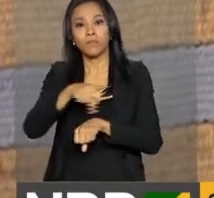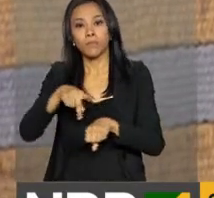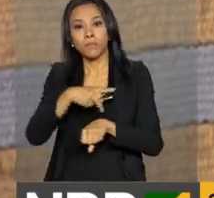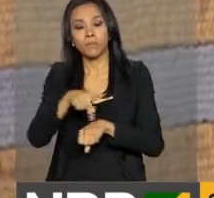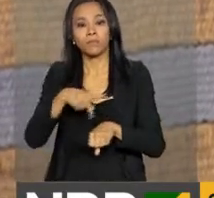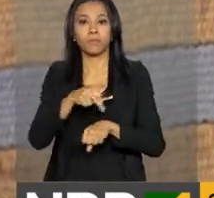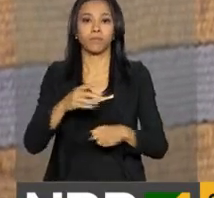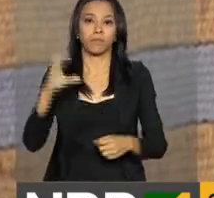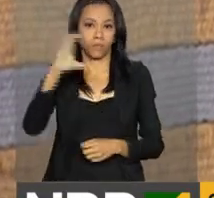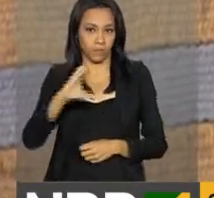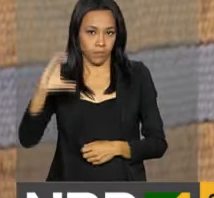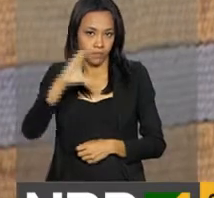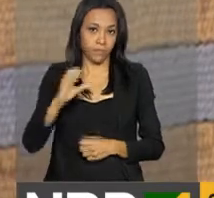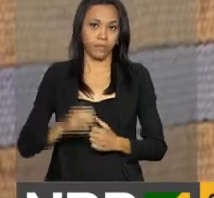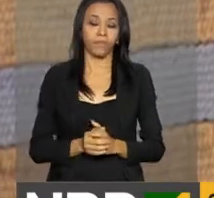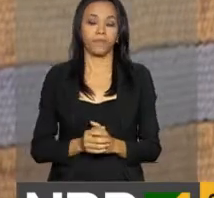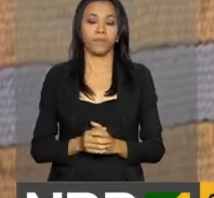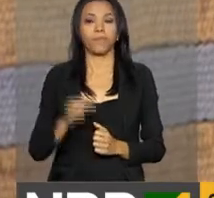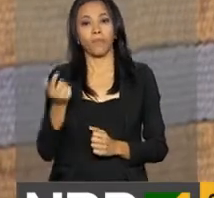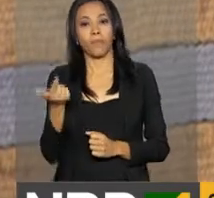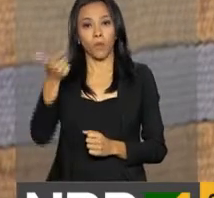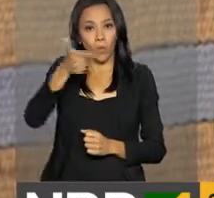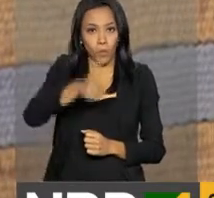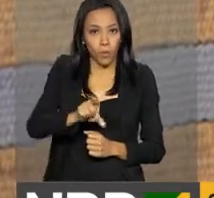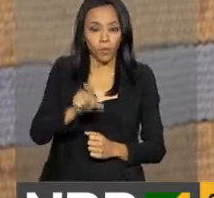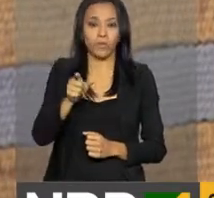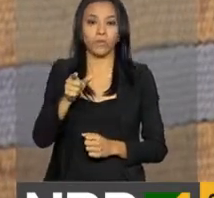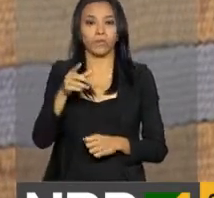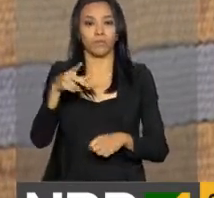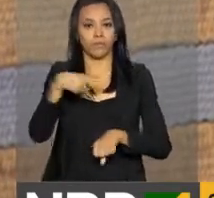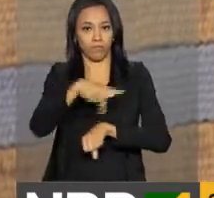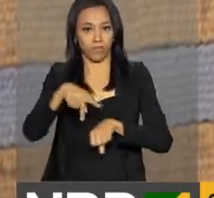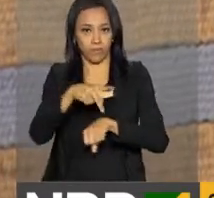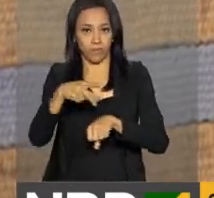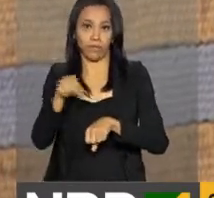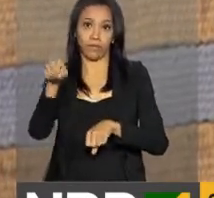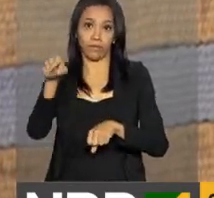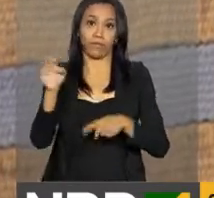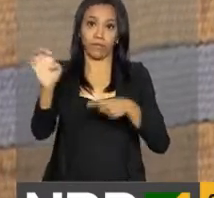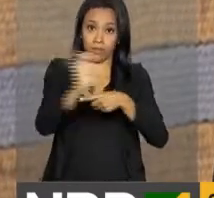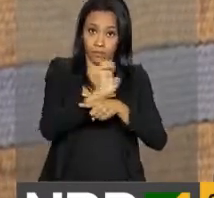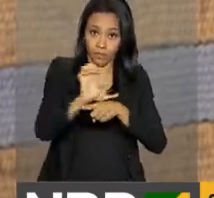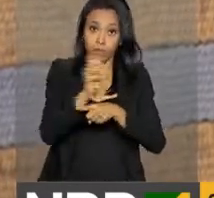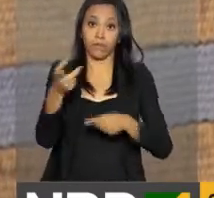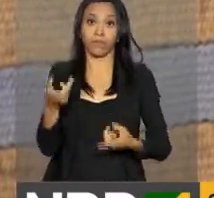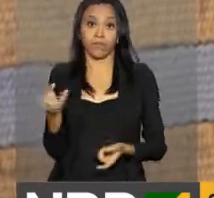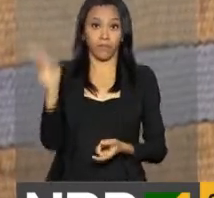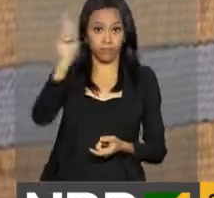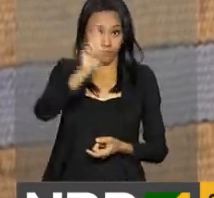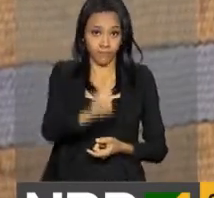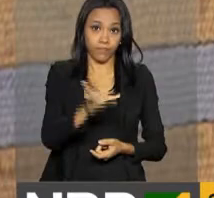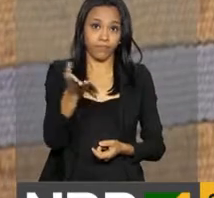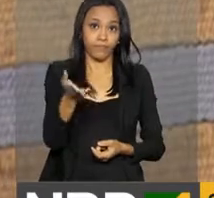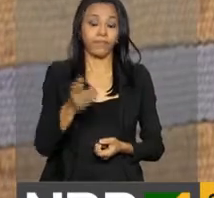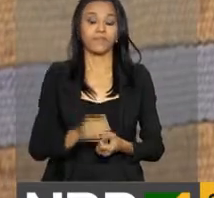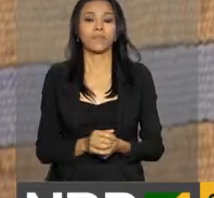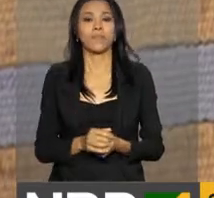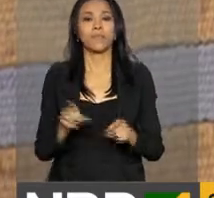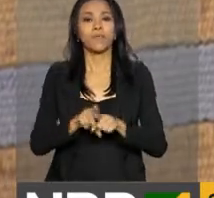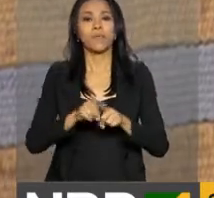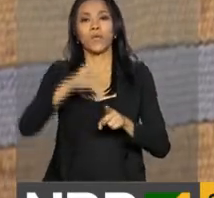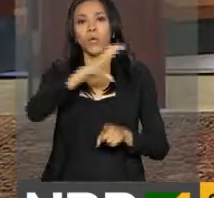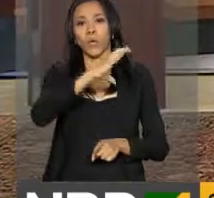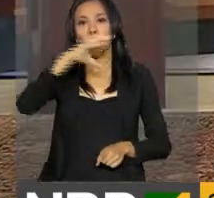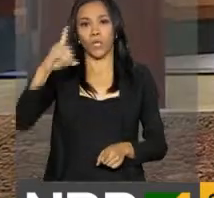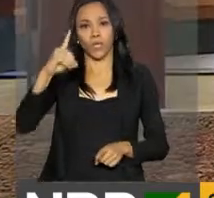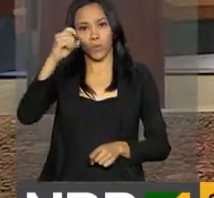senhor coordenador nacional da República do Equador, Diego Ribadaneira, o senhor coordenador